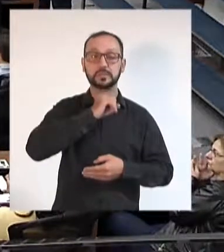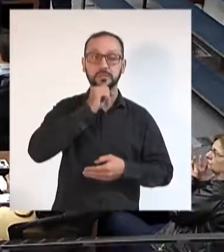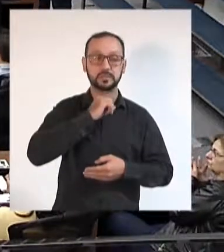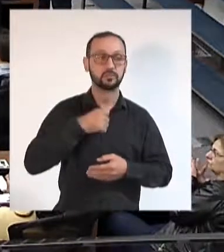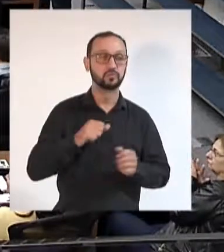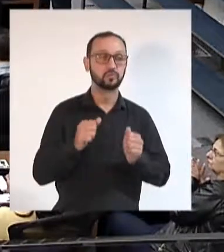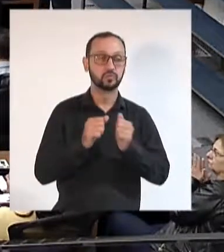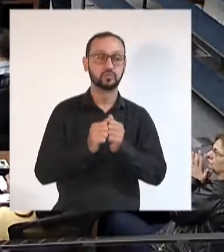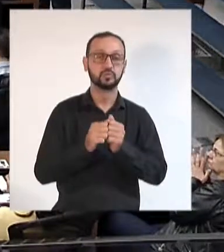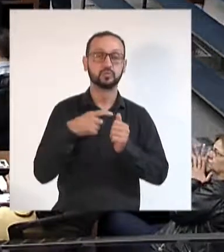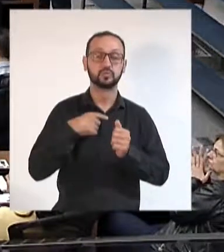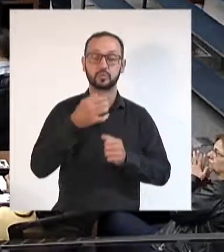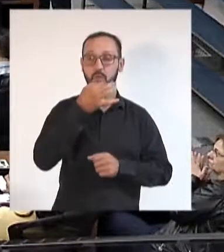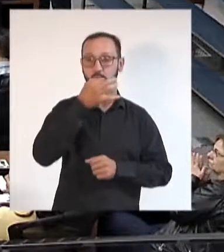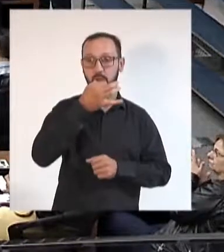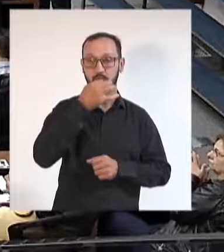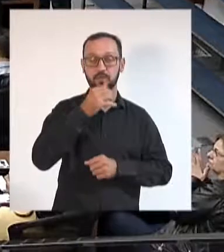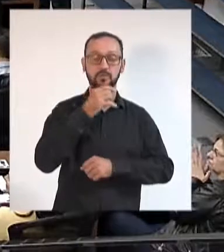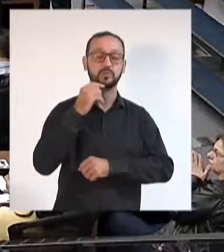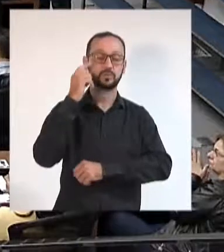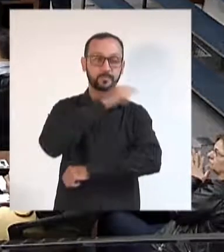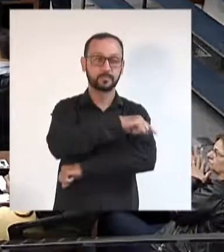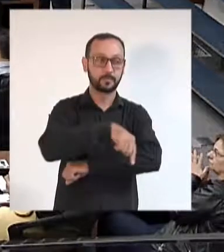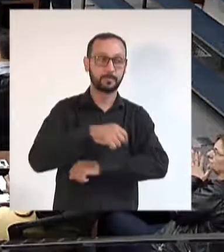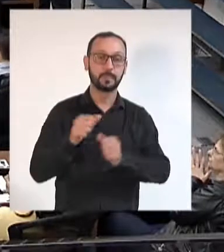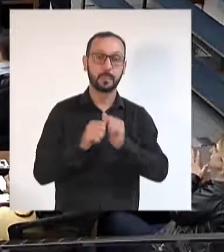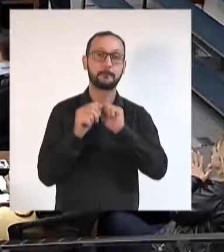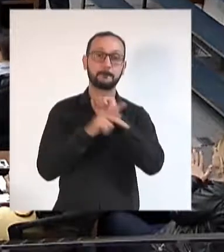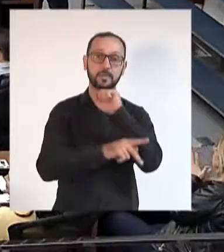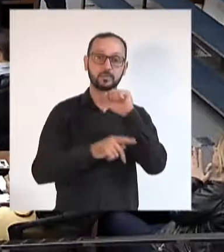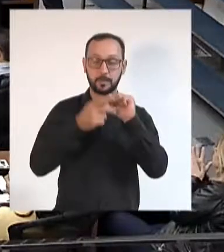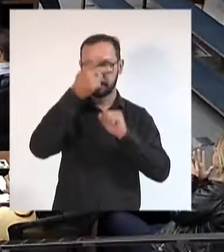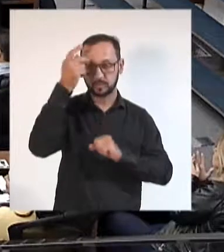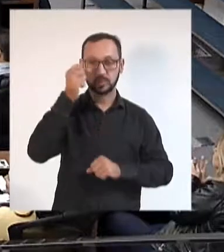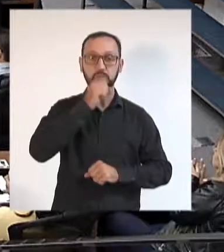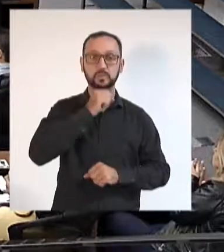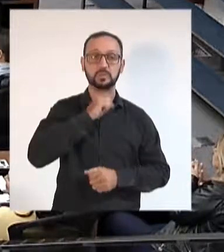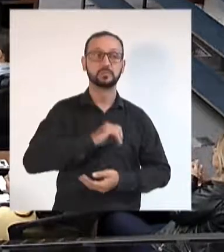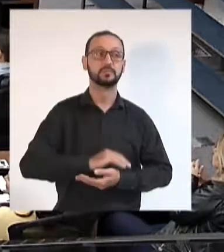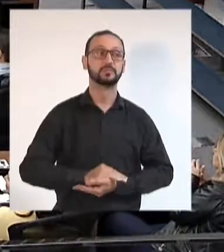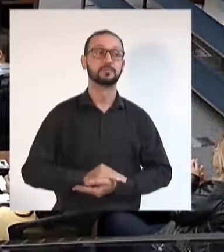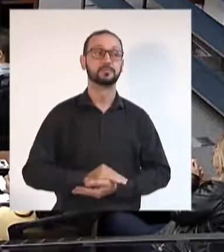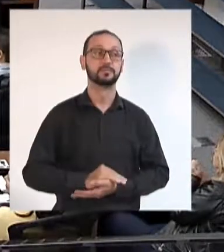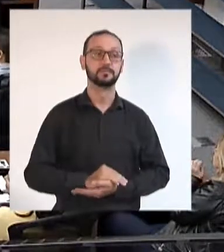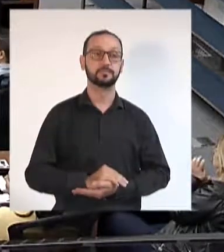com a Rádio Brasil Campinas e com a Pastoral da Pessoa Idosa.